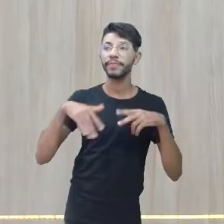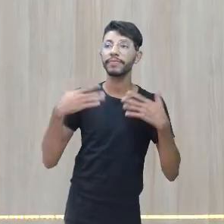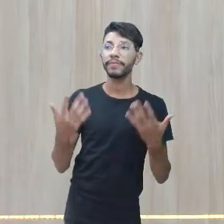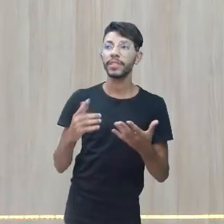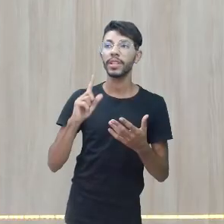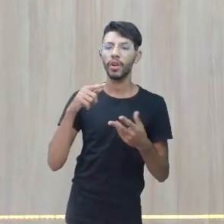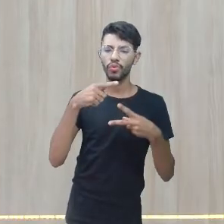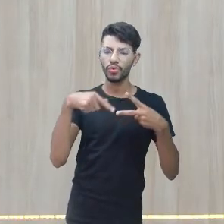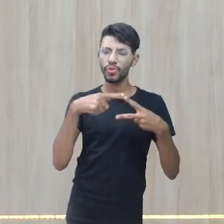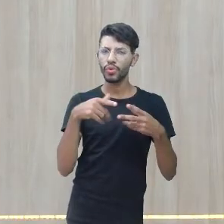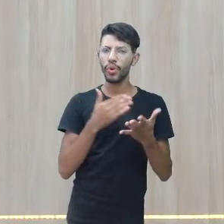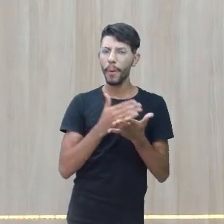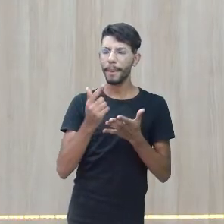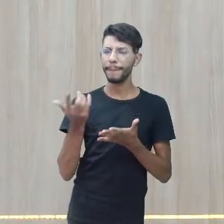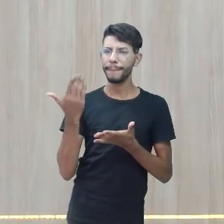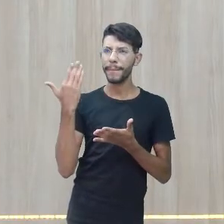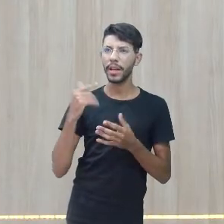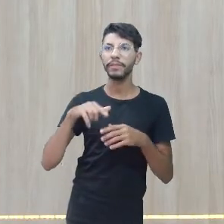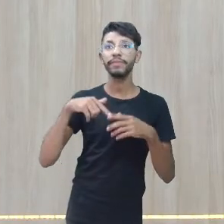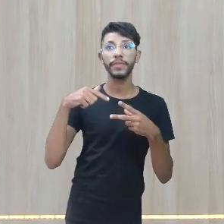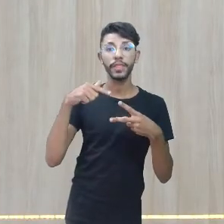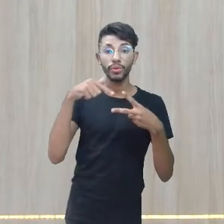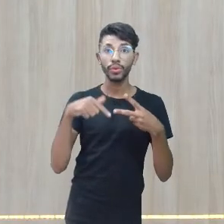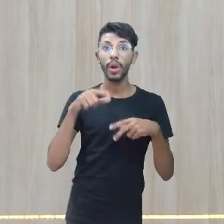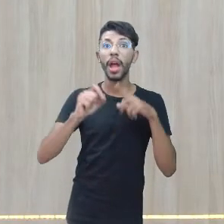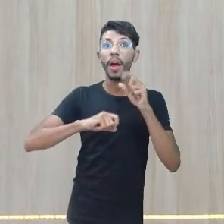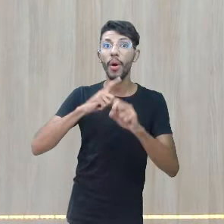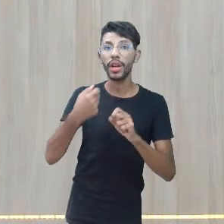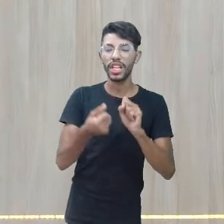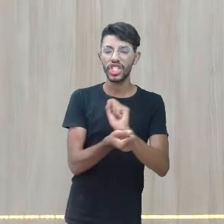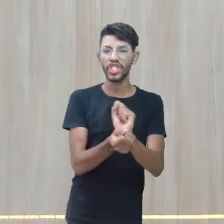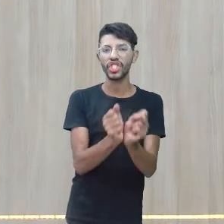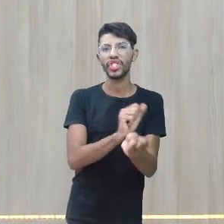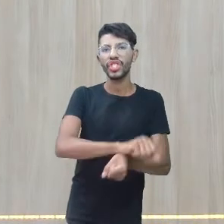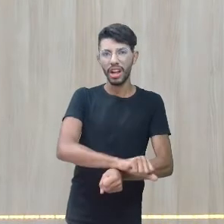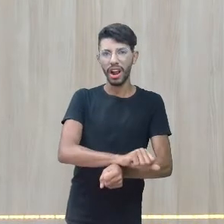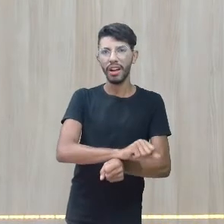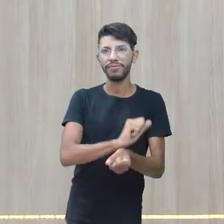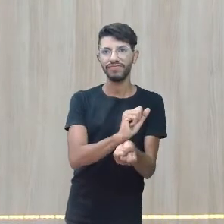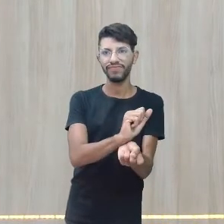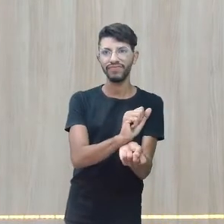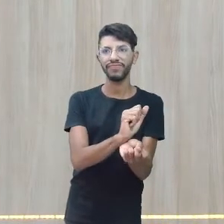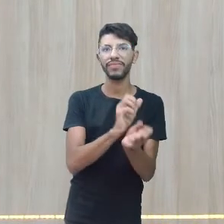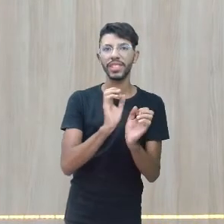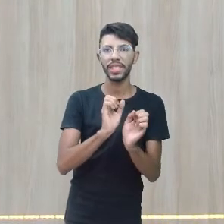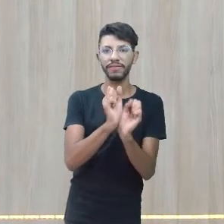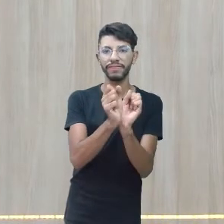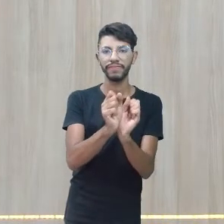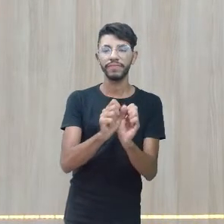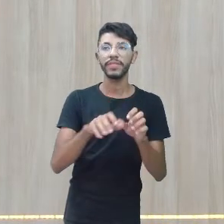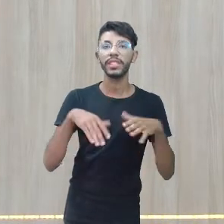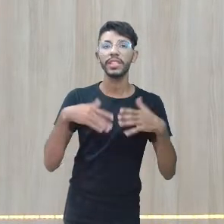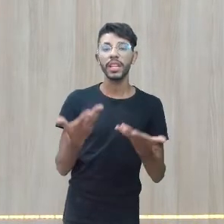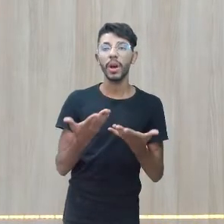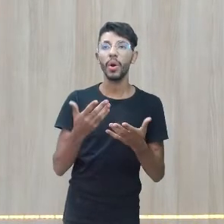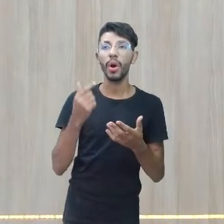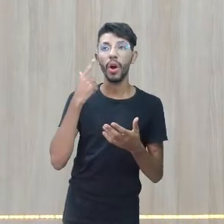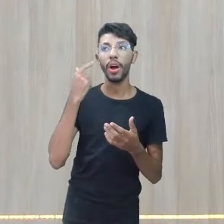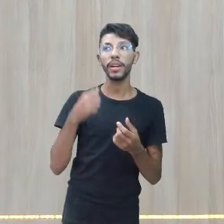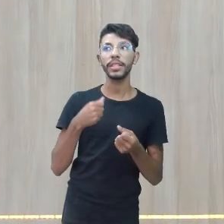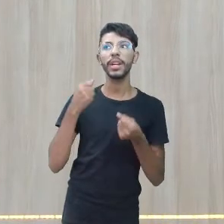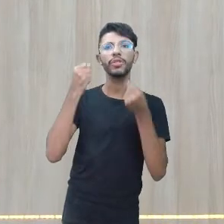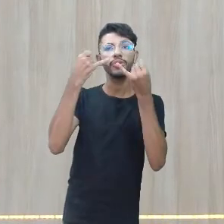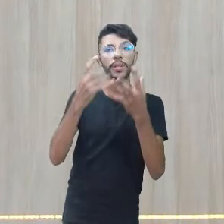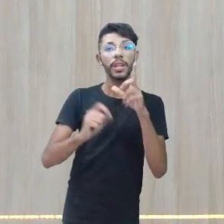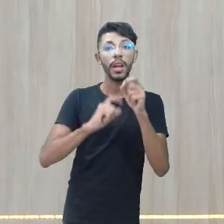fabulistas, eles eram escravos, não é? E reforcei o fato de que o escravo não tinha o